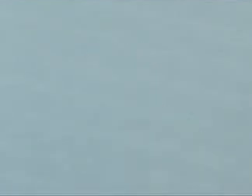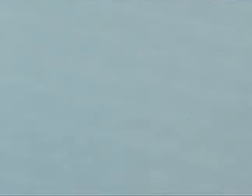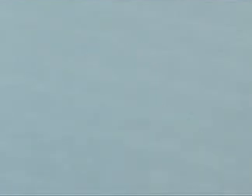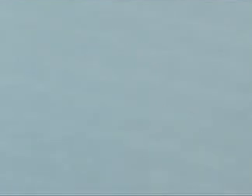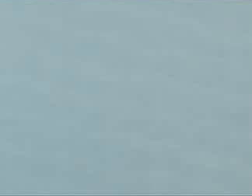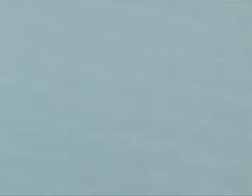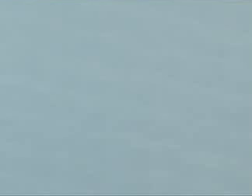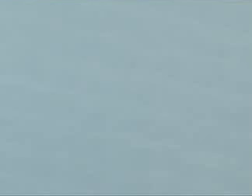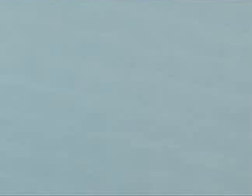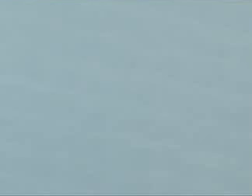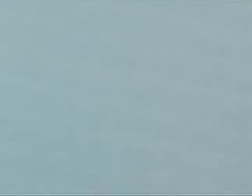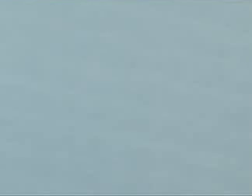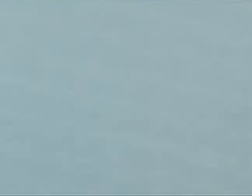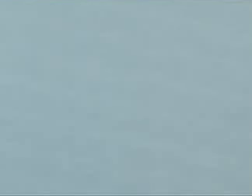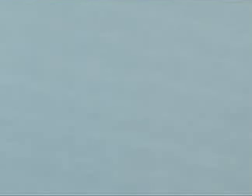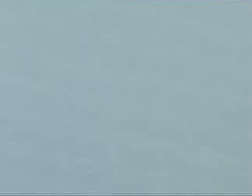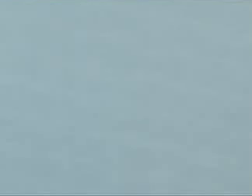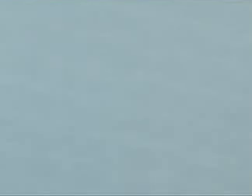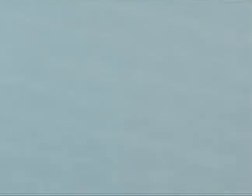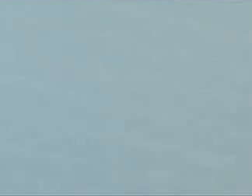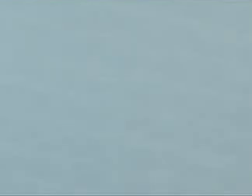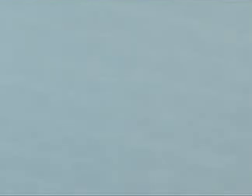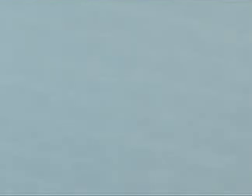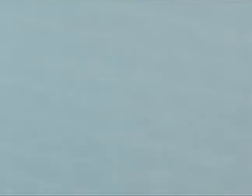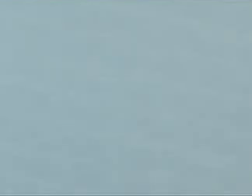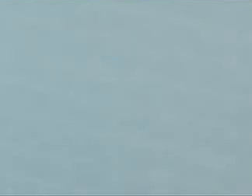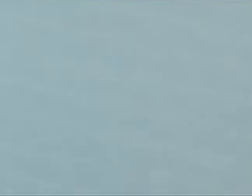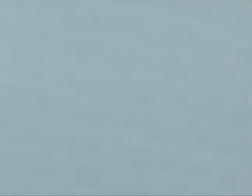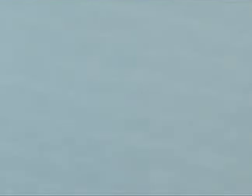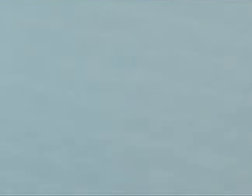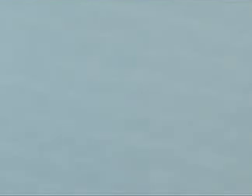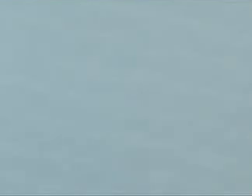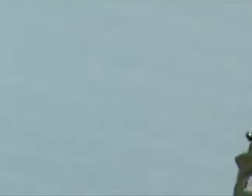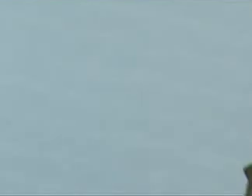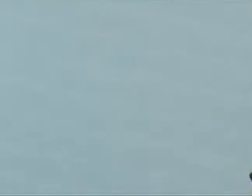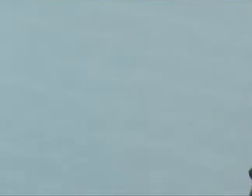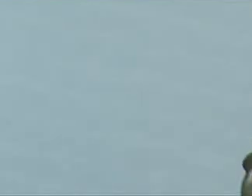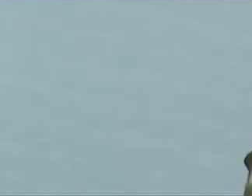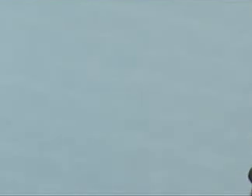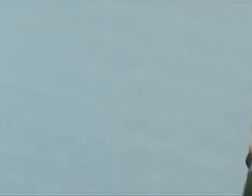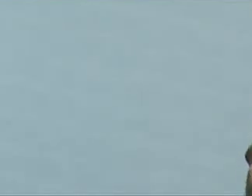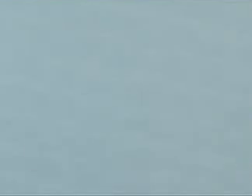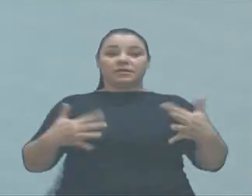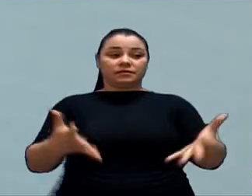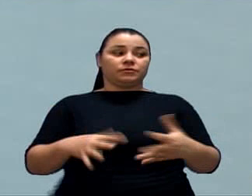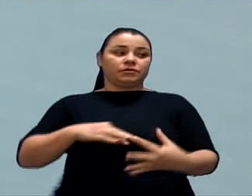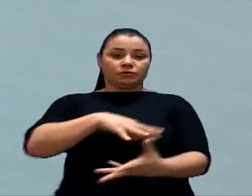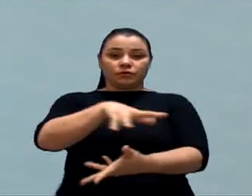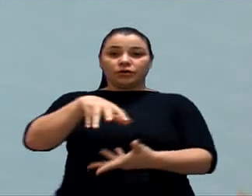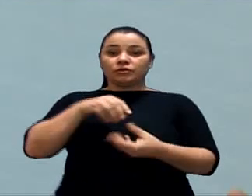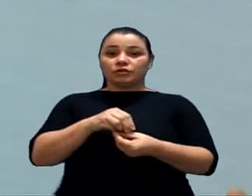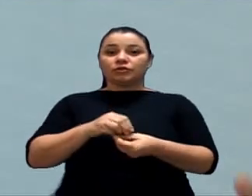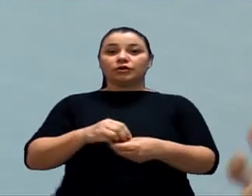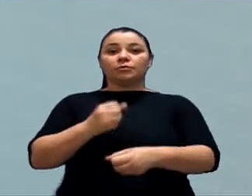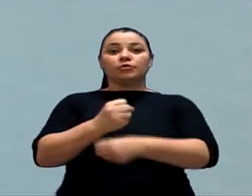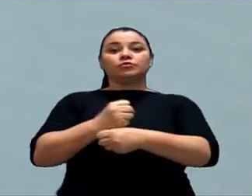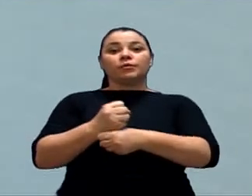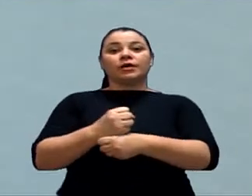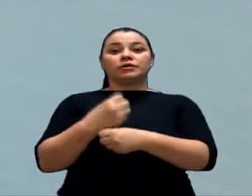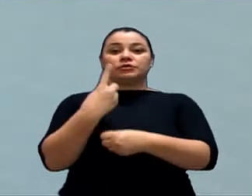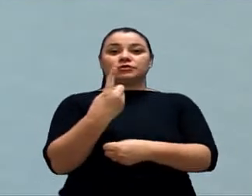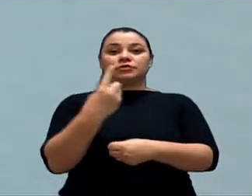o agosto dourado, ele é uma ação que acontece mundialmente, inclusive em 2017 foi criado